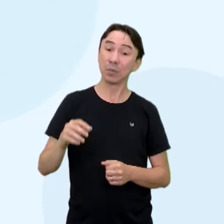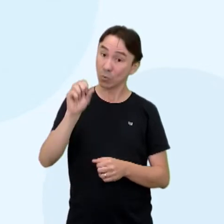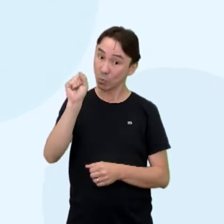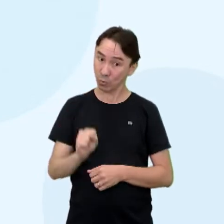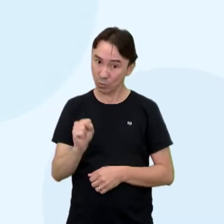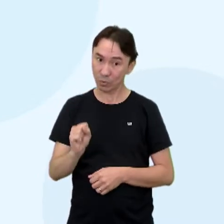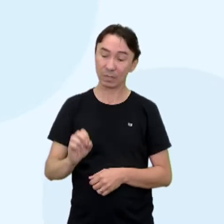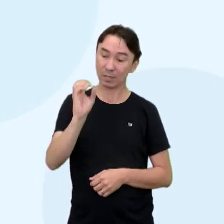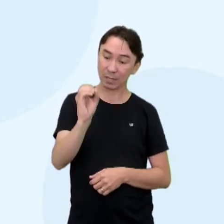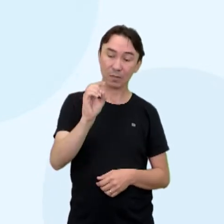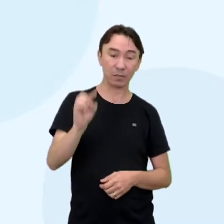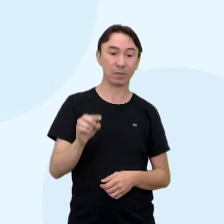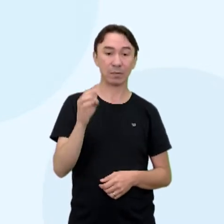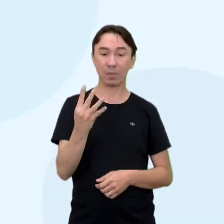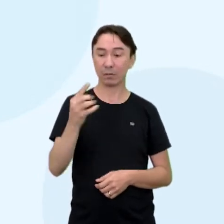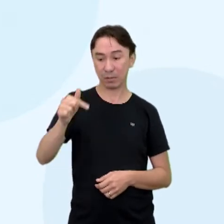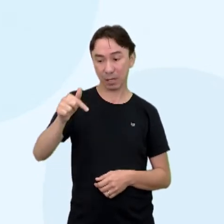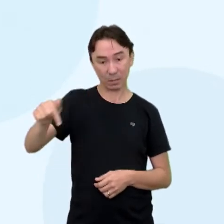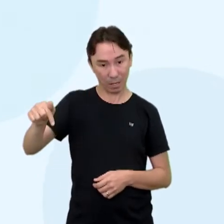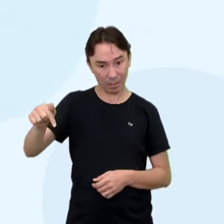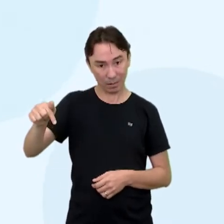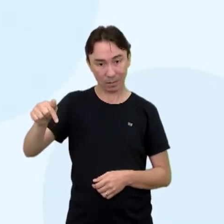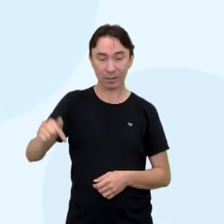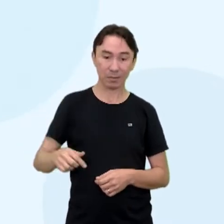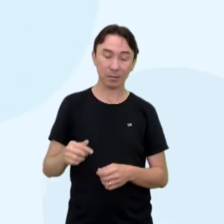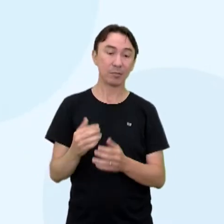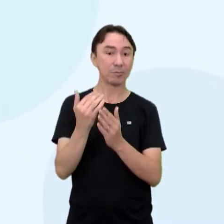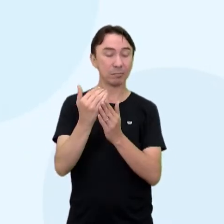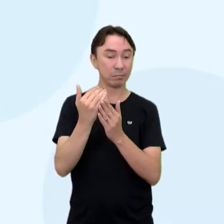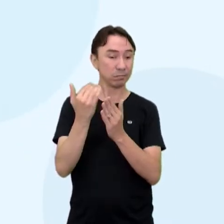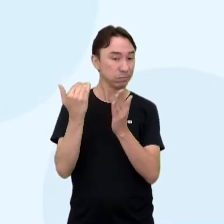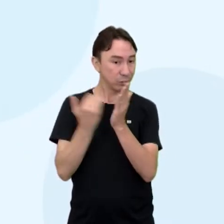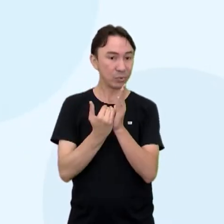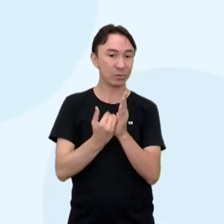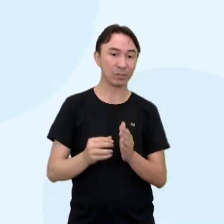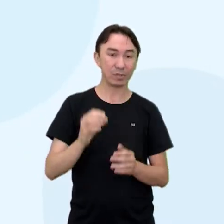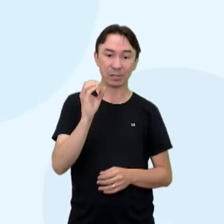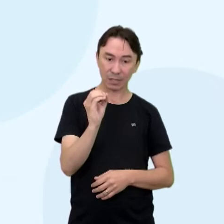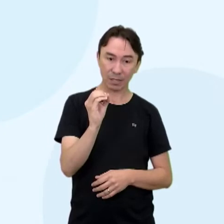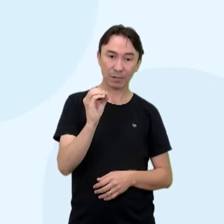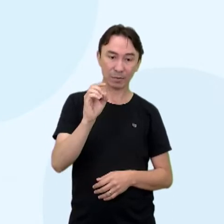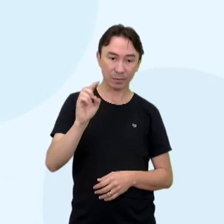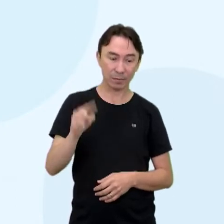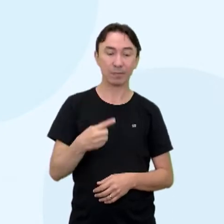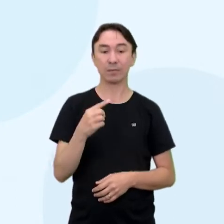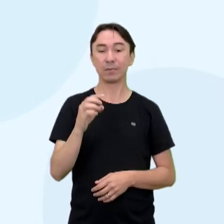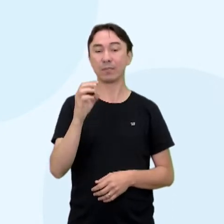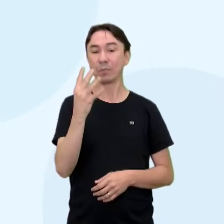0,477 em 2012 foi para 0,457 em